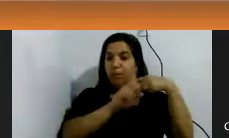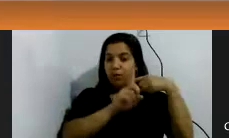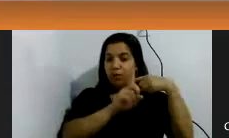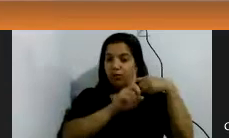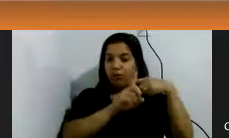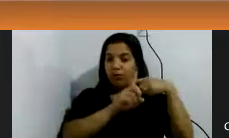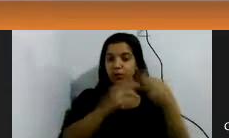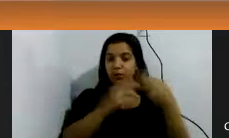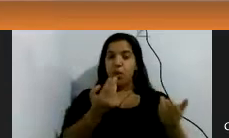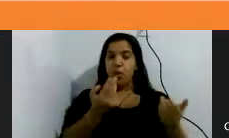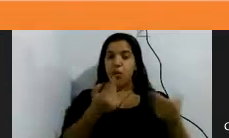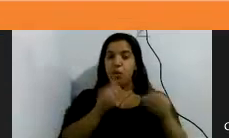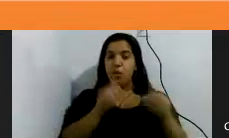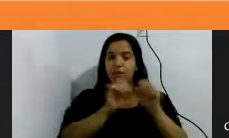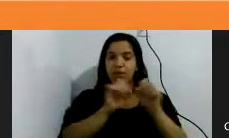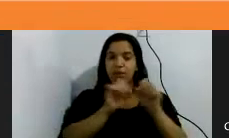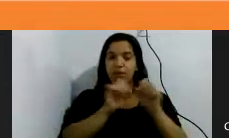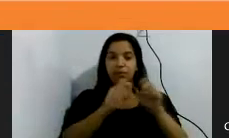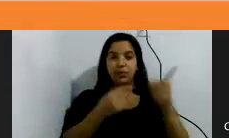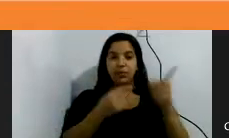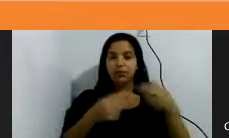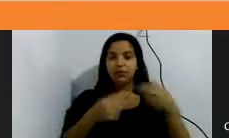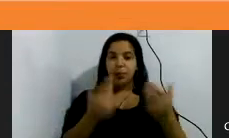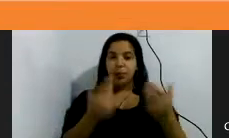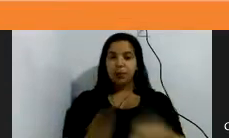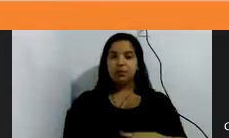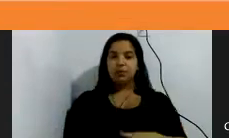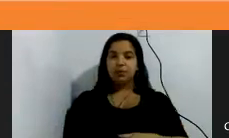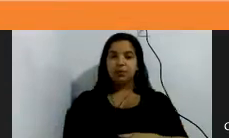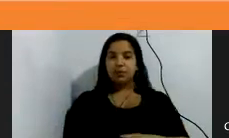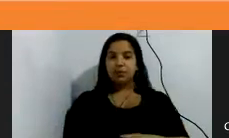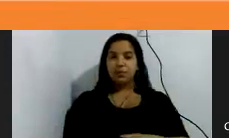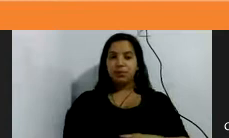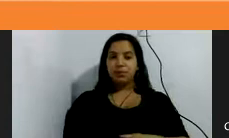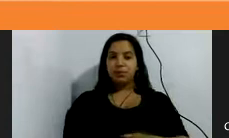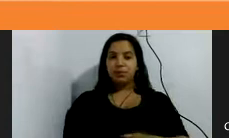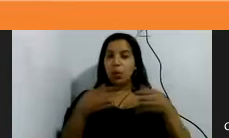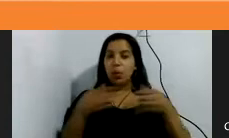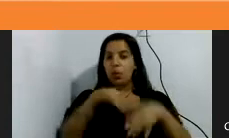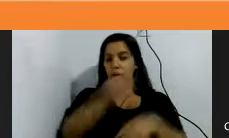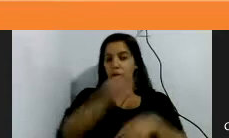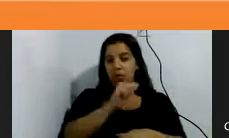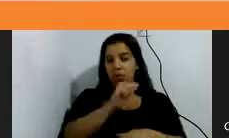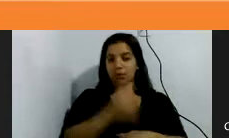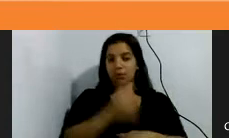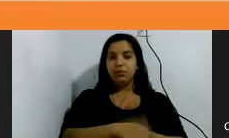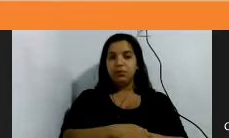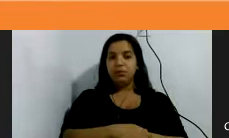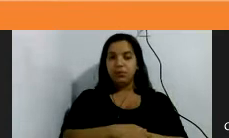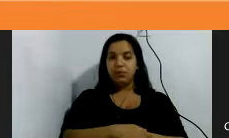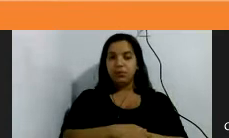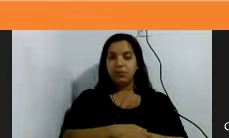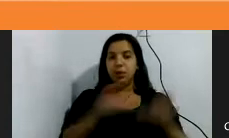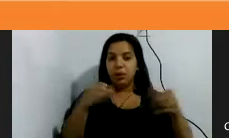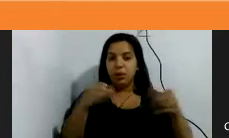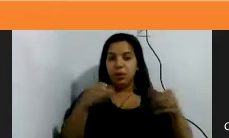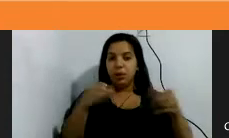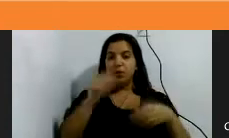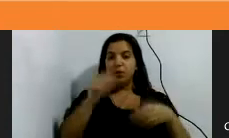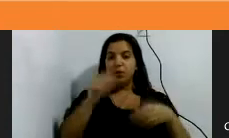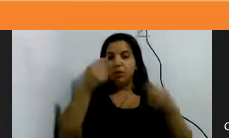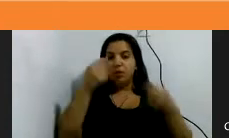o mesmo que a gente viu aqui nesse quadrinho. Então, grupo A vai aglutinar